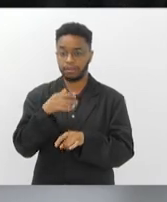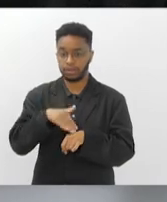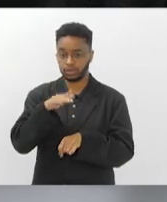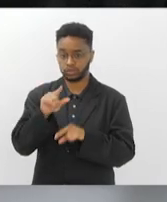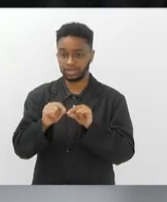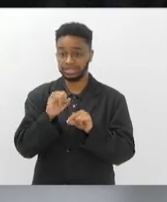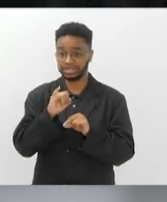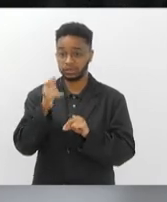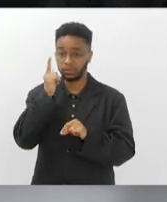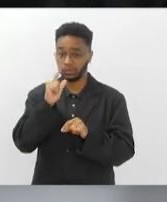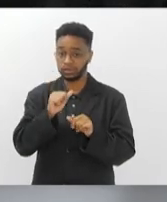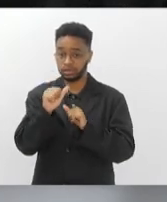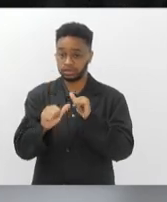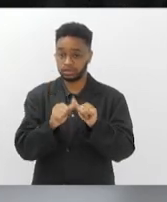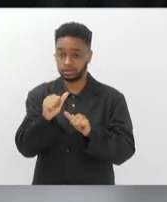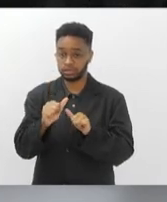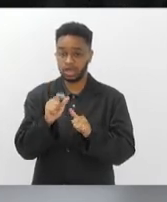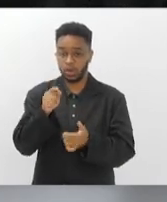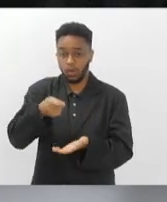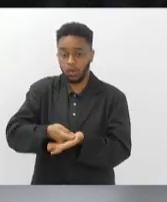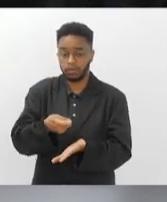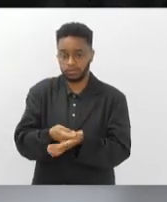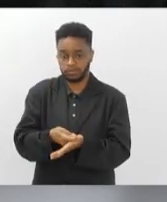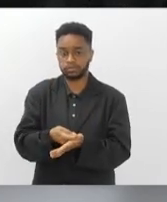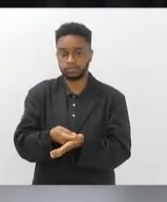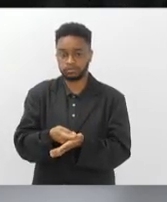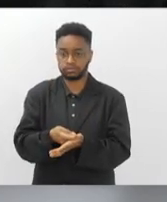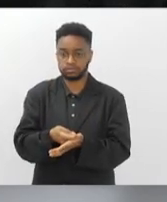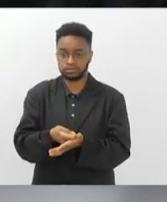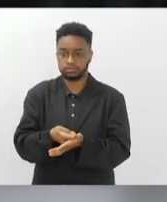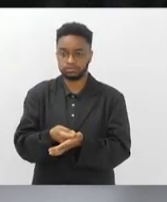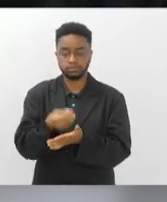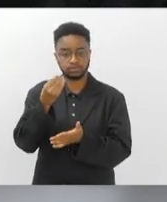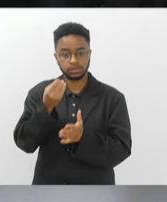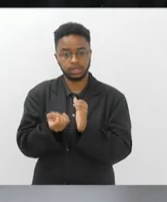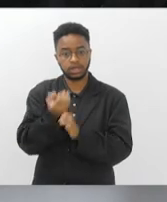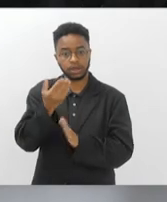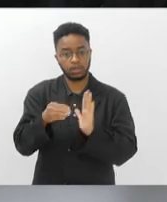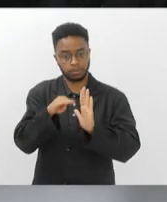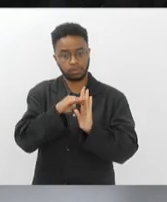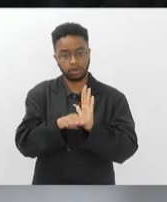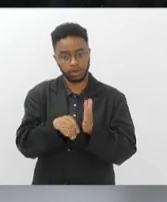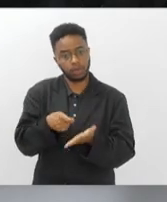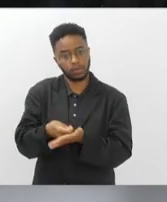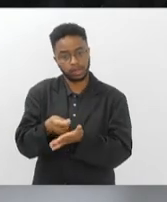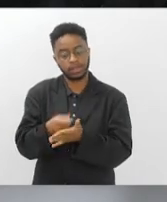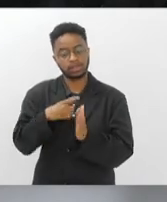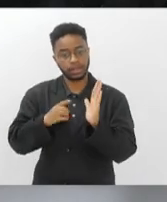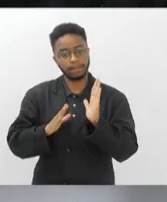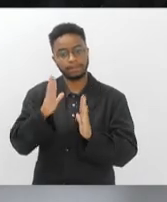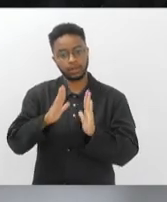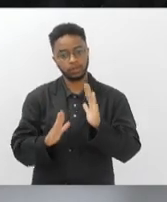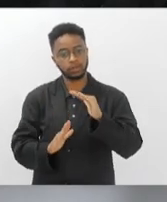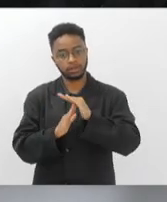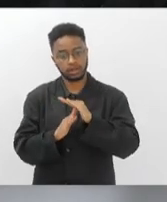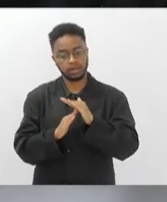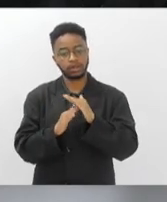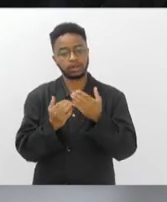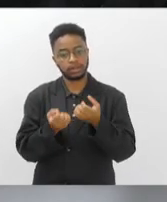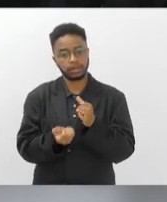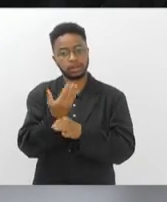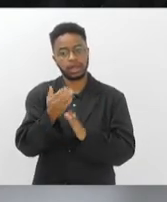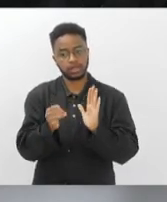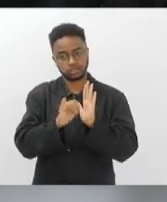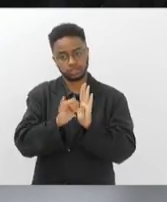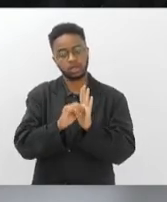gente puder transformar um projeto num projeto impositivo, verdade, criando um programa impositivo, com prazo para abrir edital para isso e tal, também beleza,